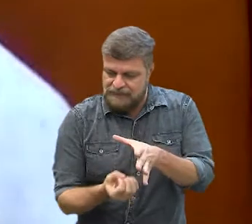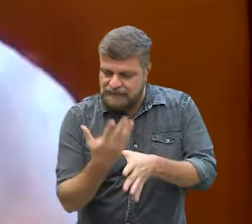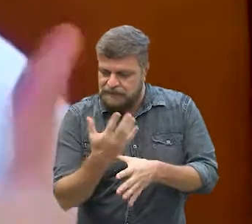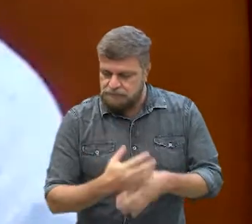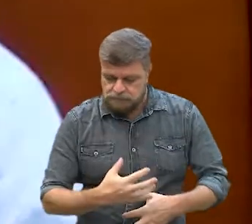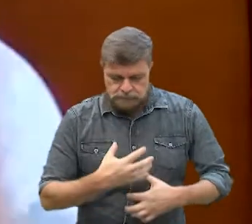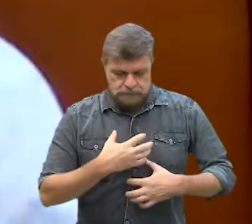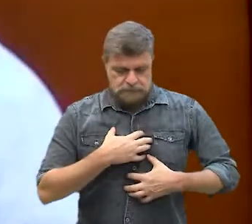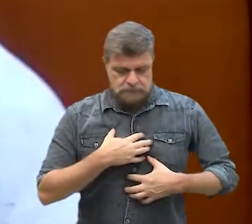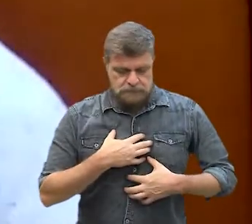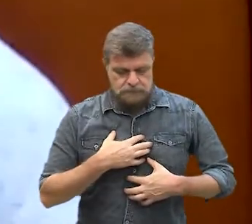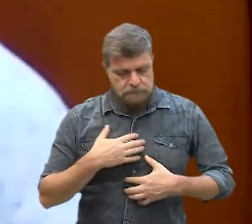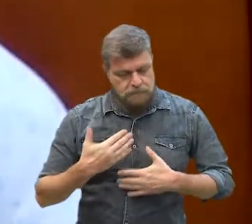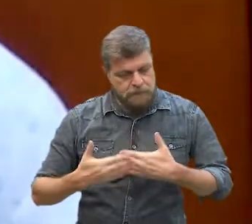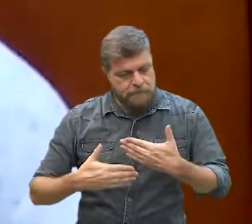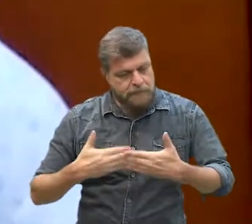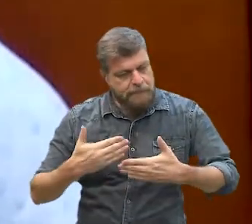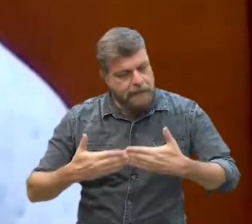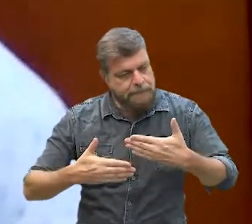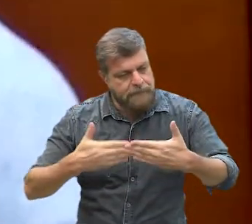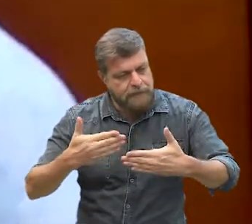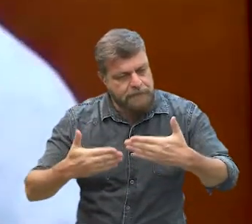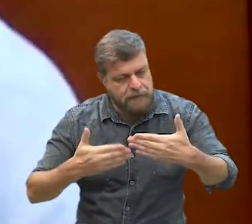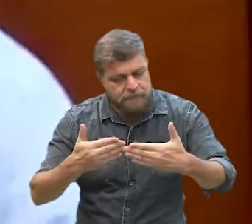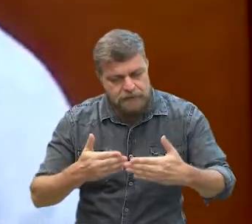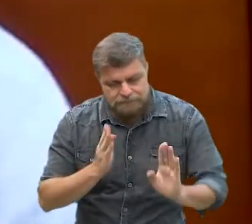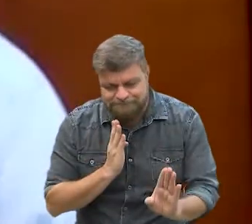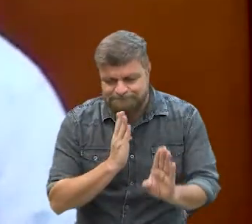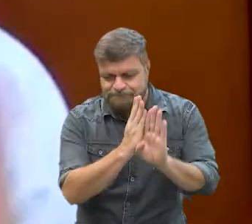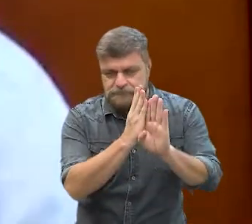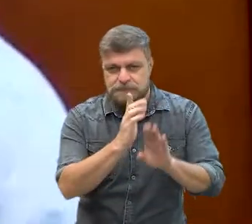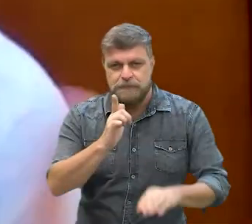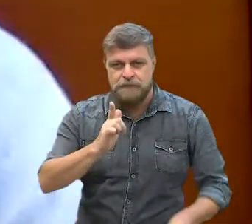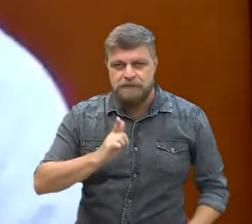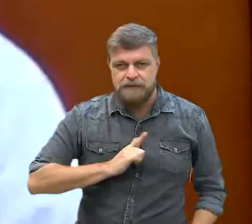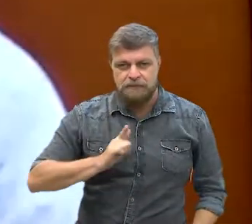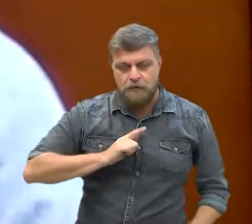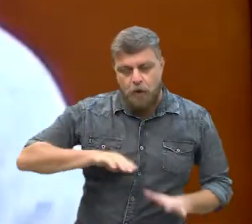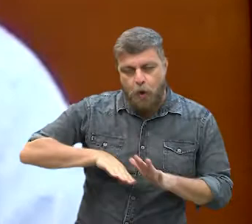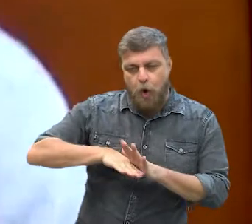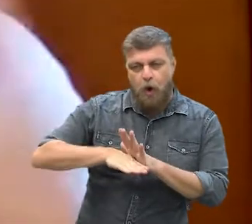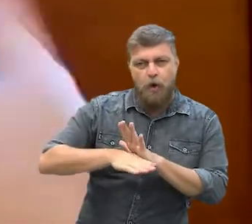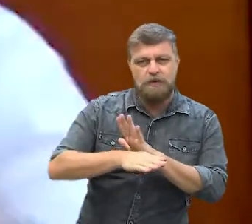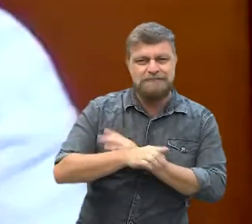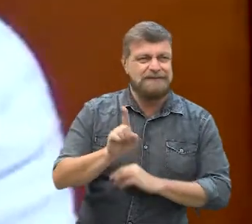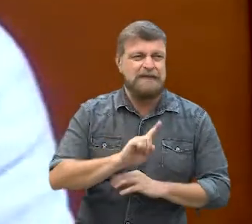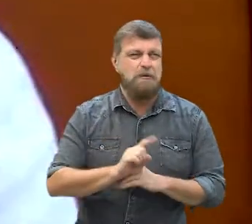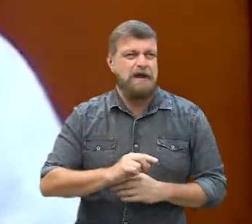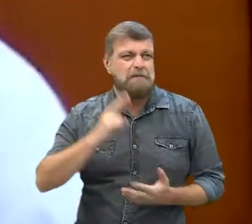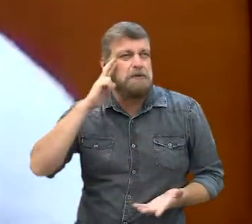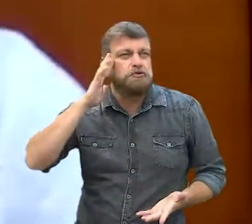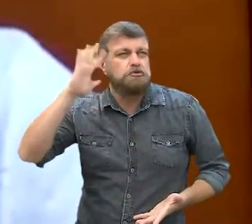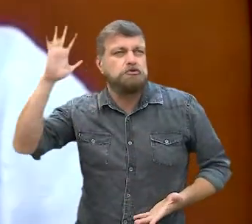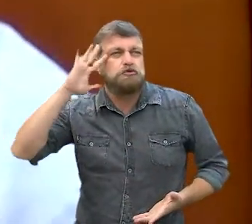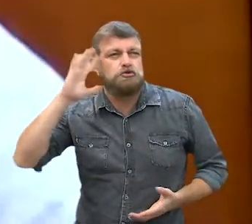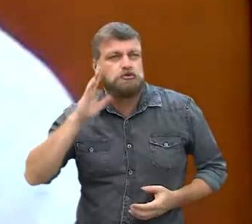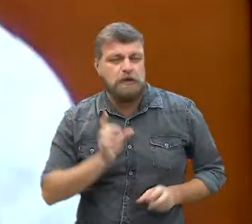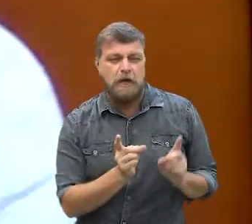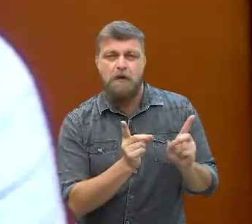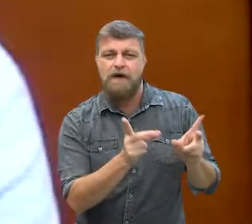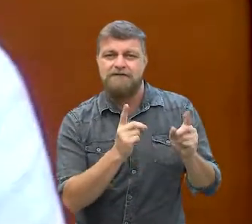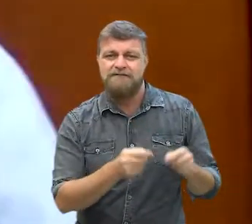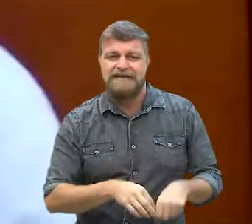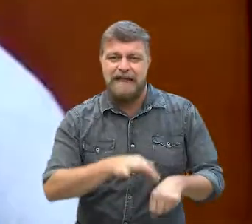se desperta com o tempo e a gente vai criando um hábito de, né? Não é meu sonho vender hambúrguer, mas eu posso fazer